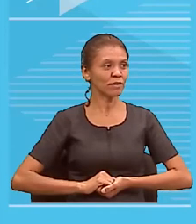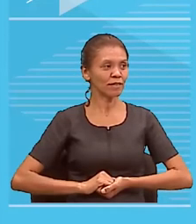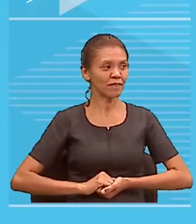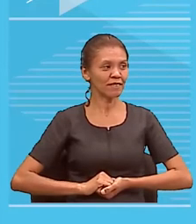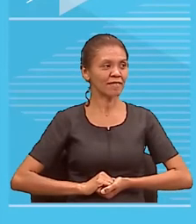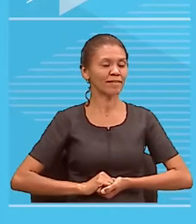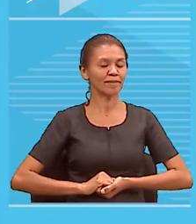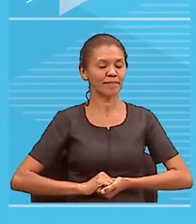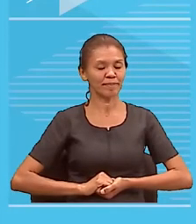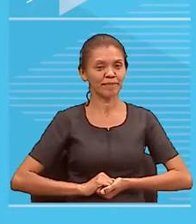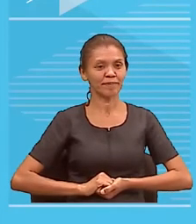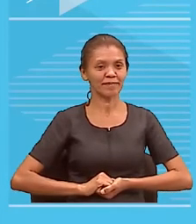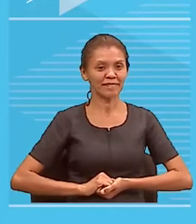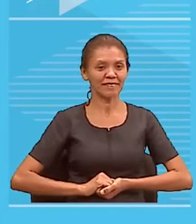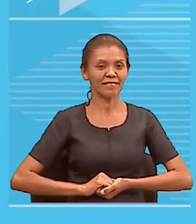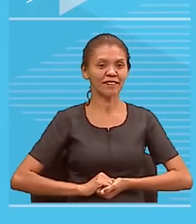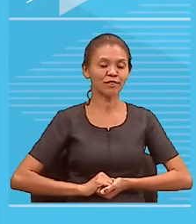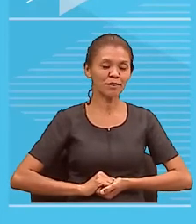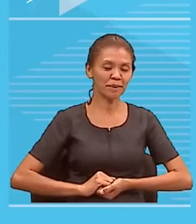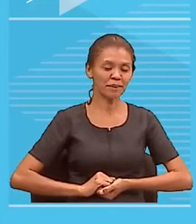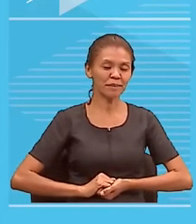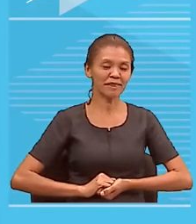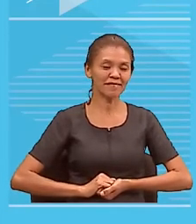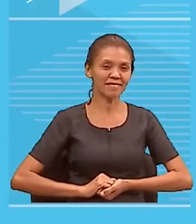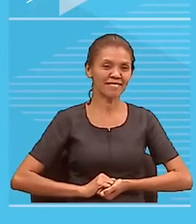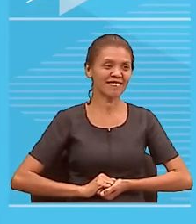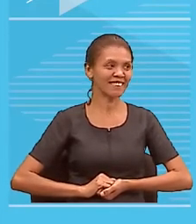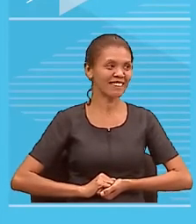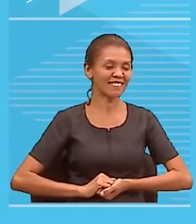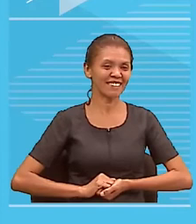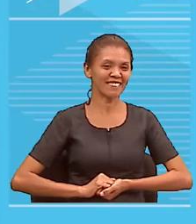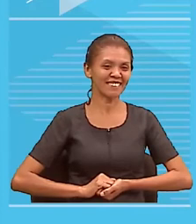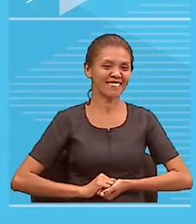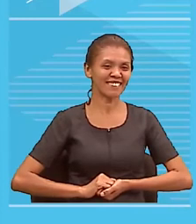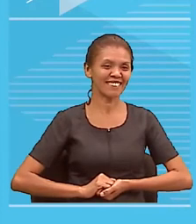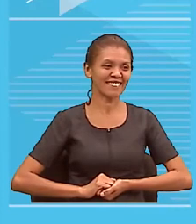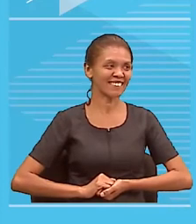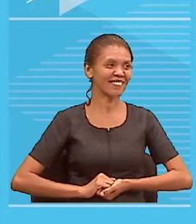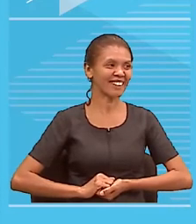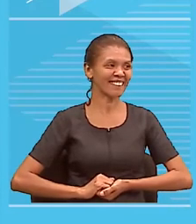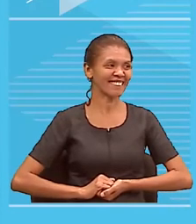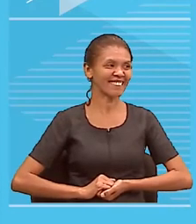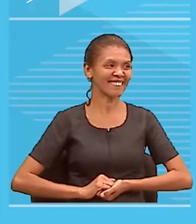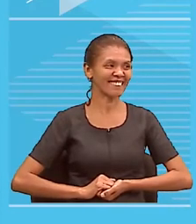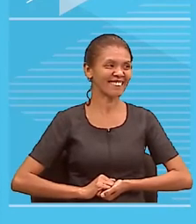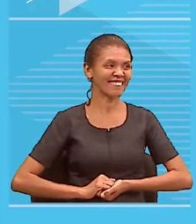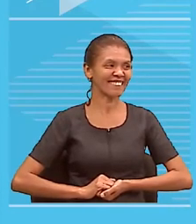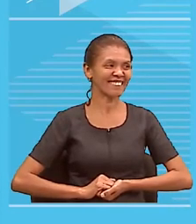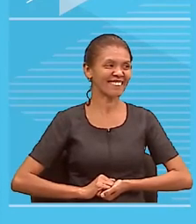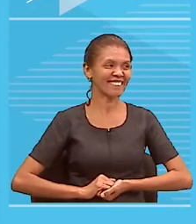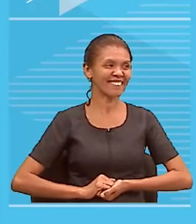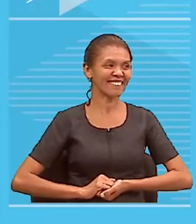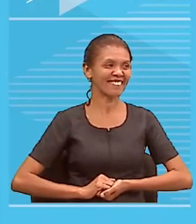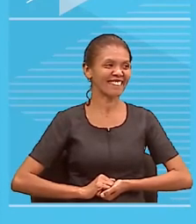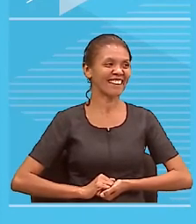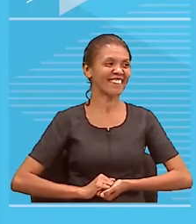tem encontra mercado da Piçarra em Teresina encontra eles fazem no aí ninguém sabe né que